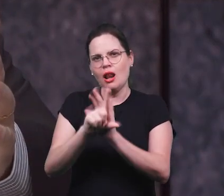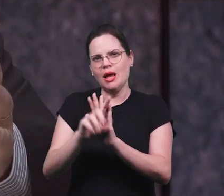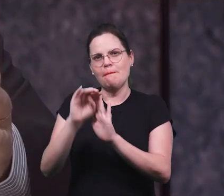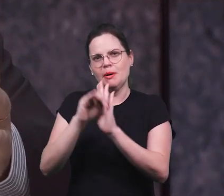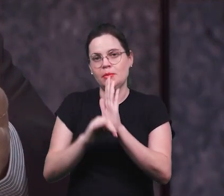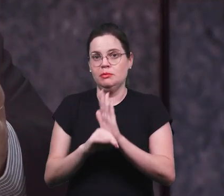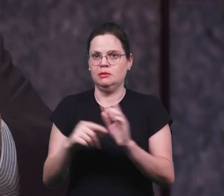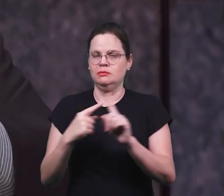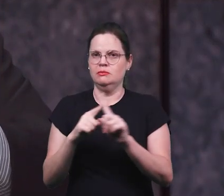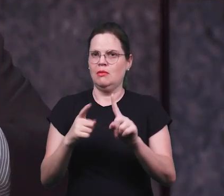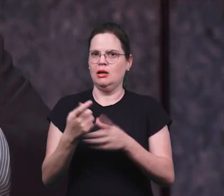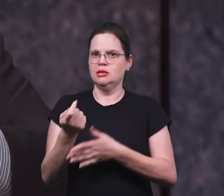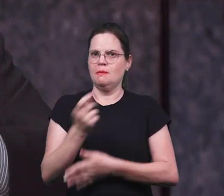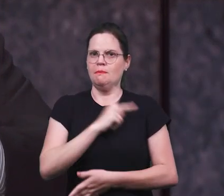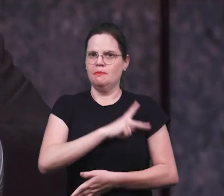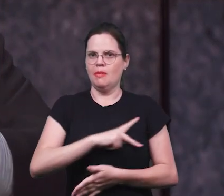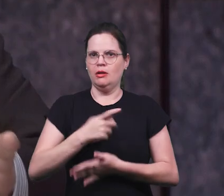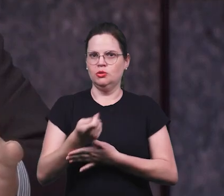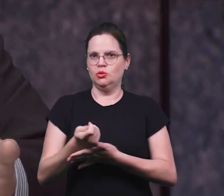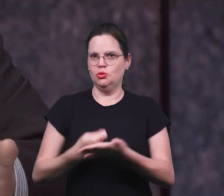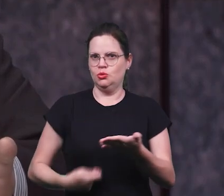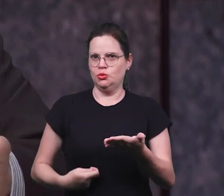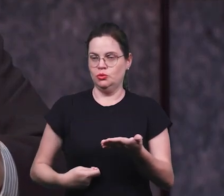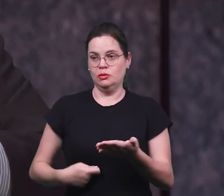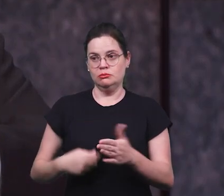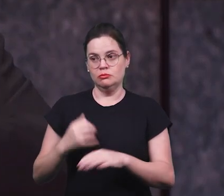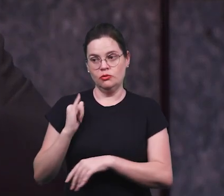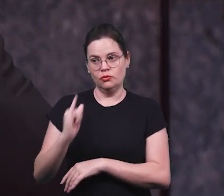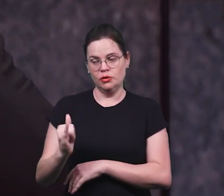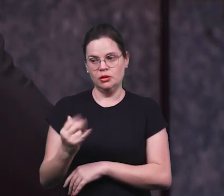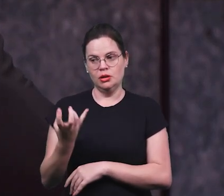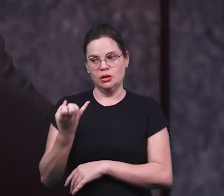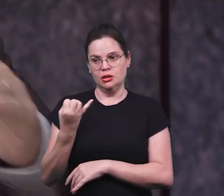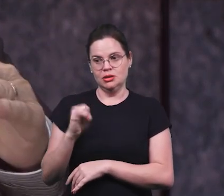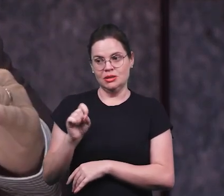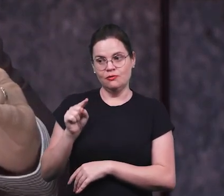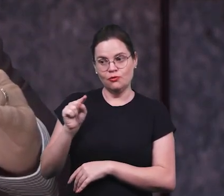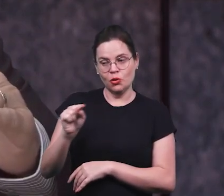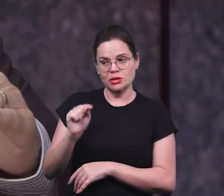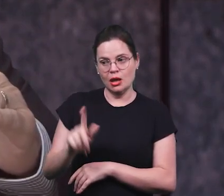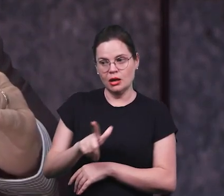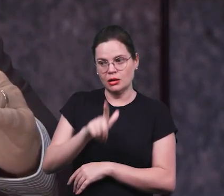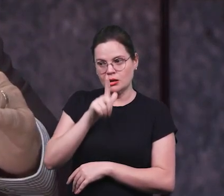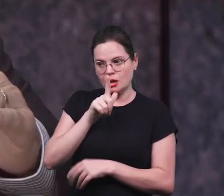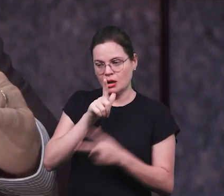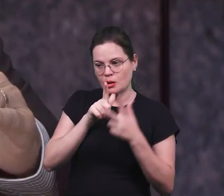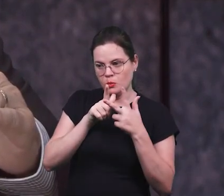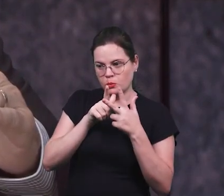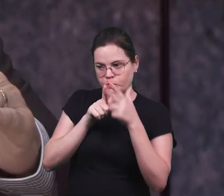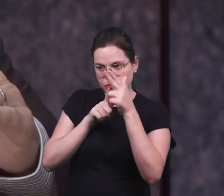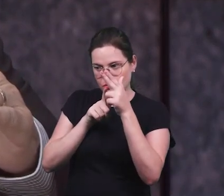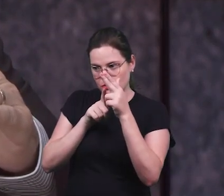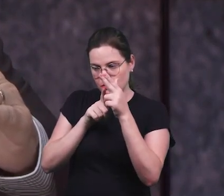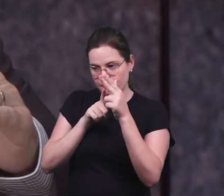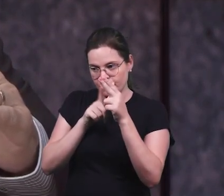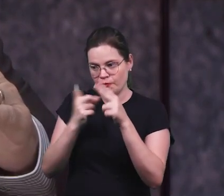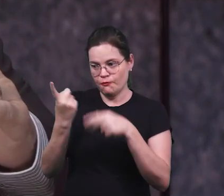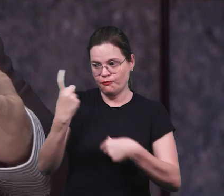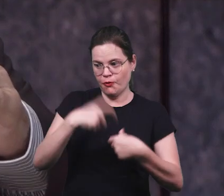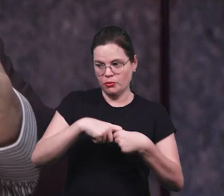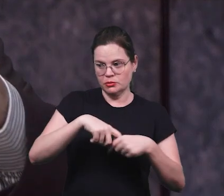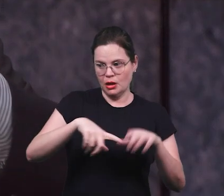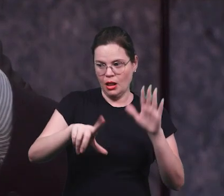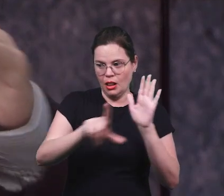categoricamente, se você se circuncidar e voltar a guardar a lei de